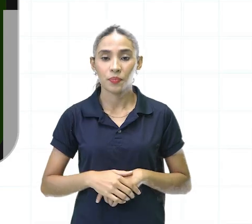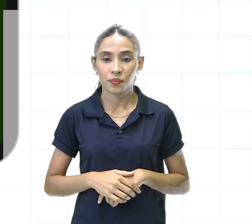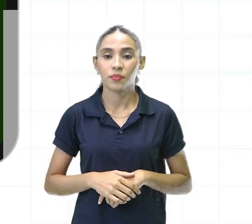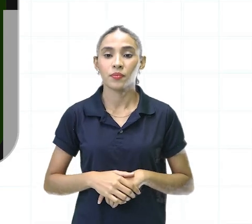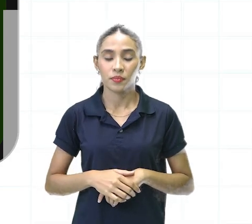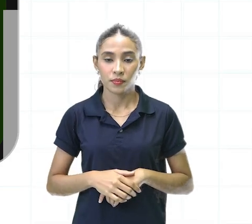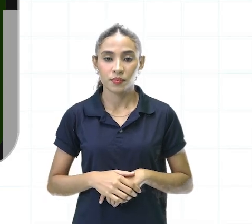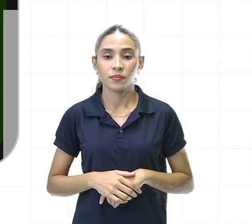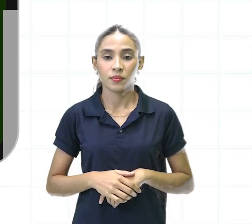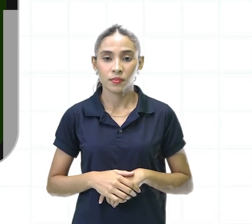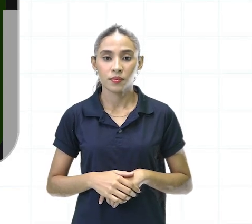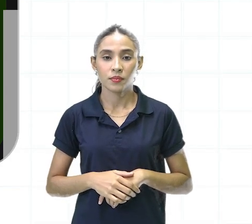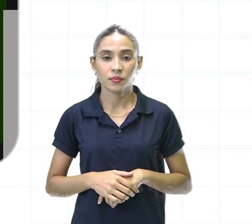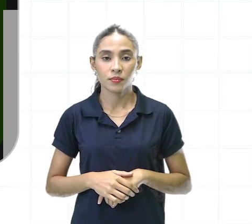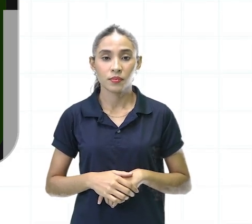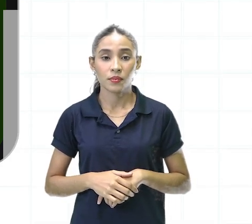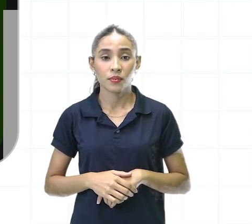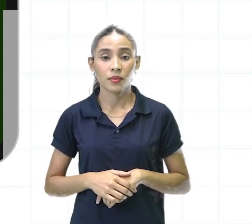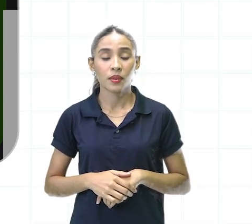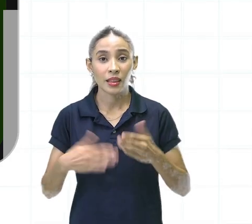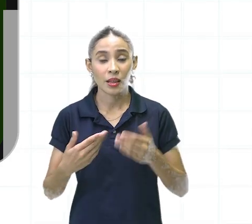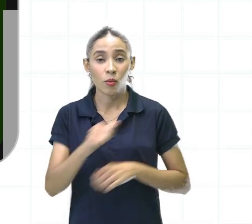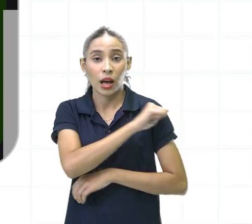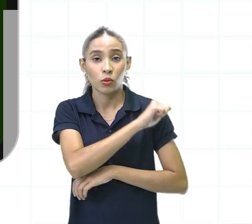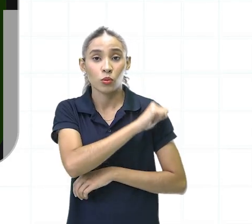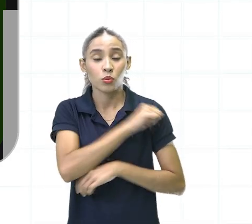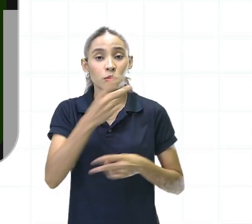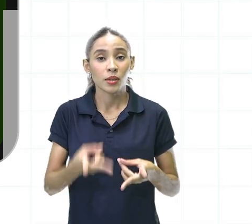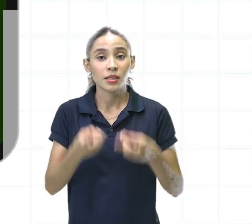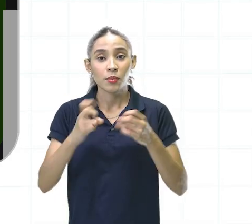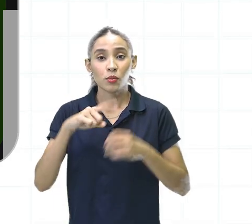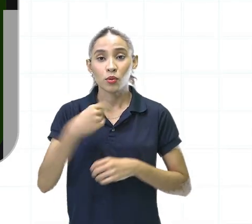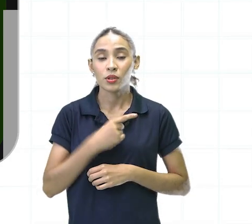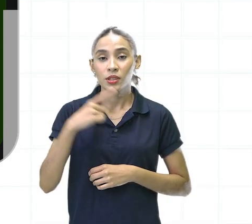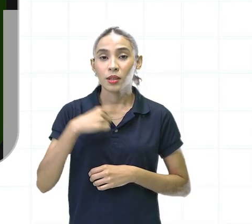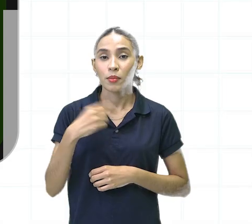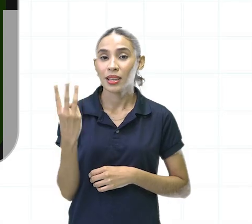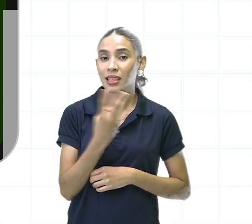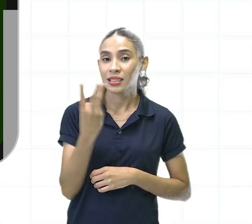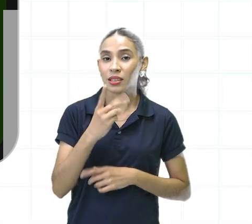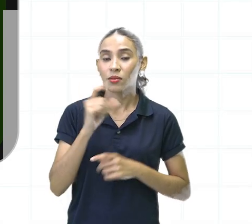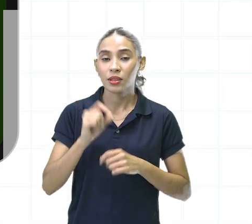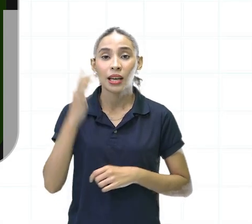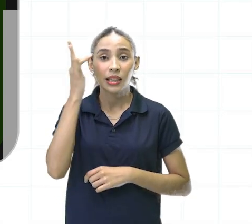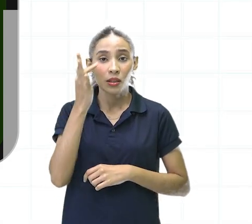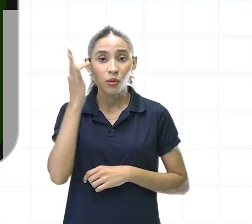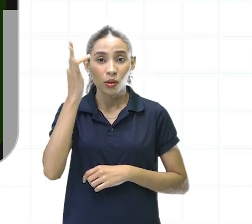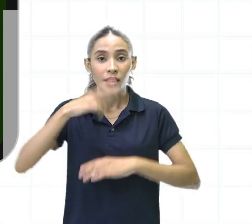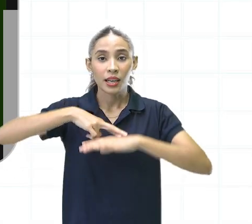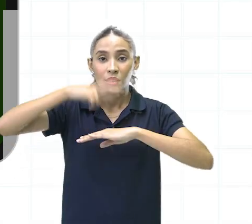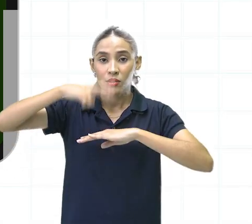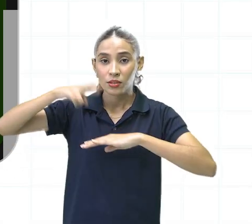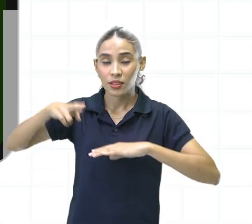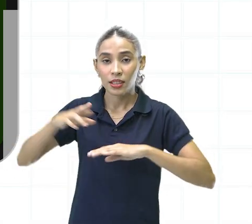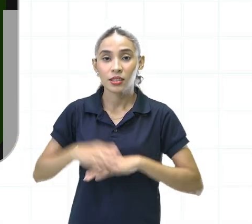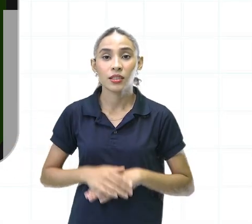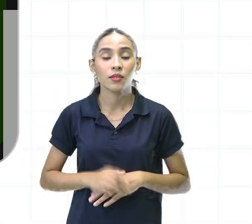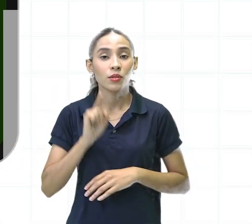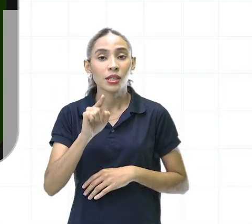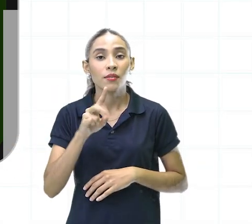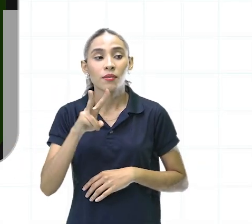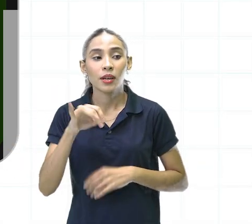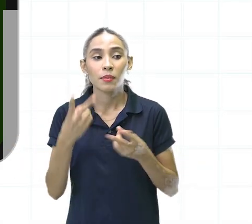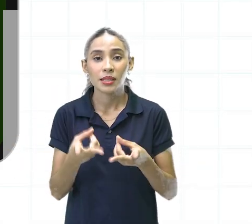economicamente. Então, pessoal, nós temos a terceira, que é as leis da radioatividade, que você percebe